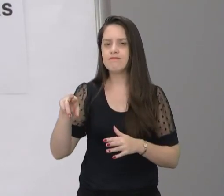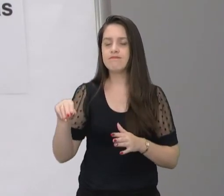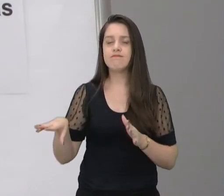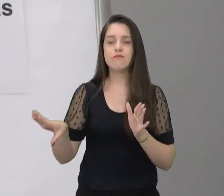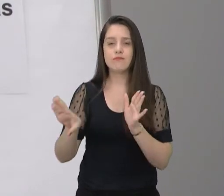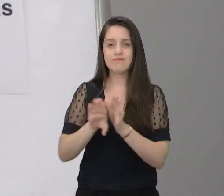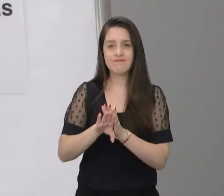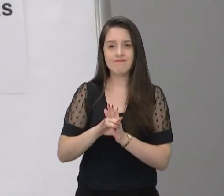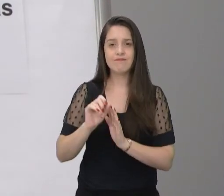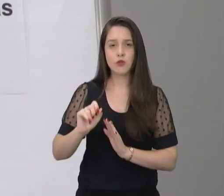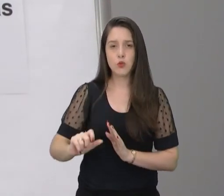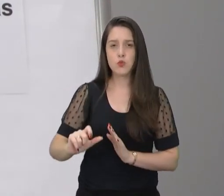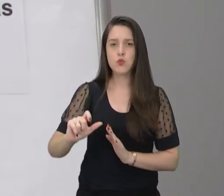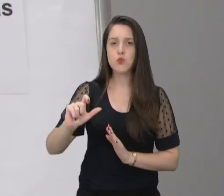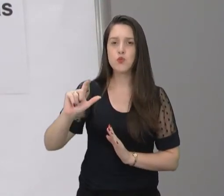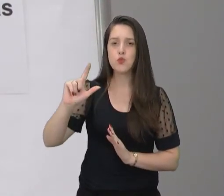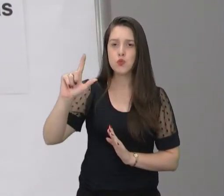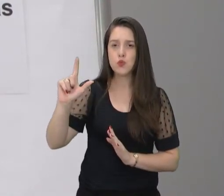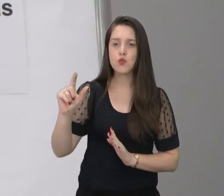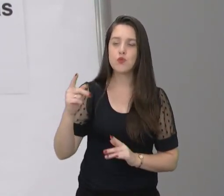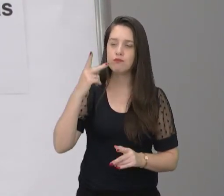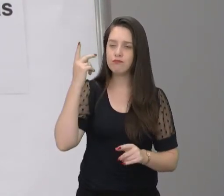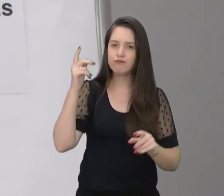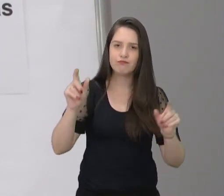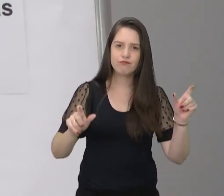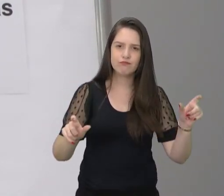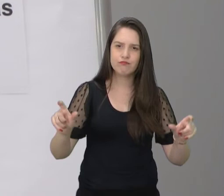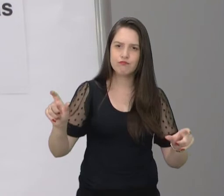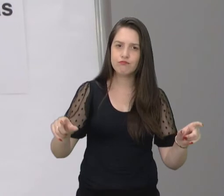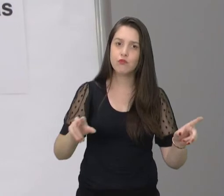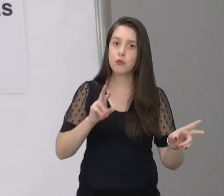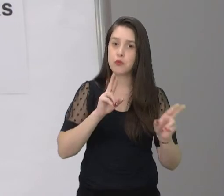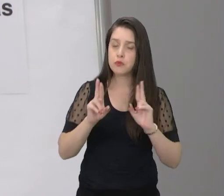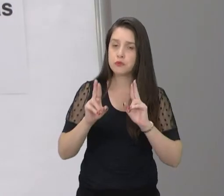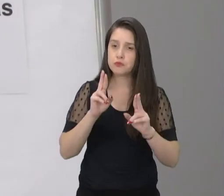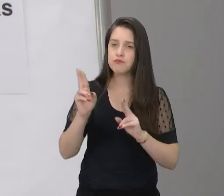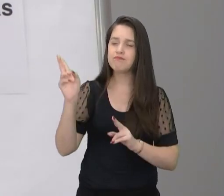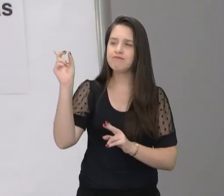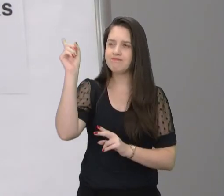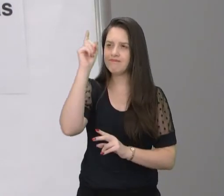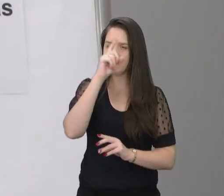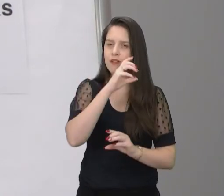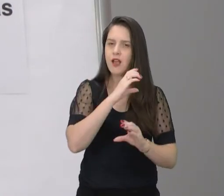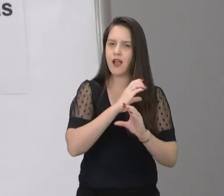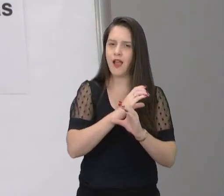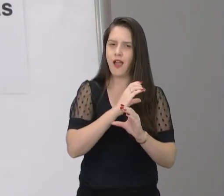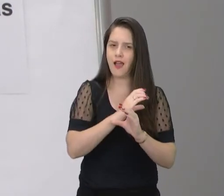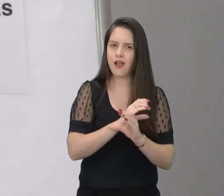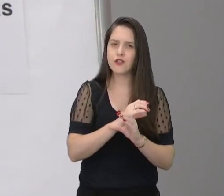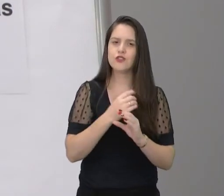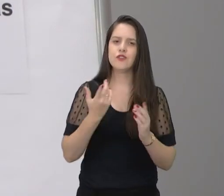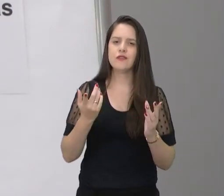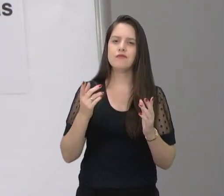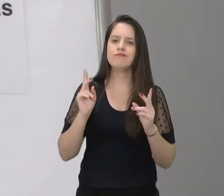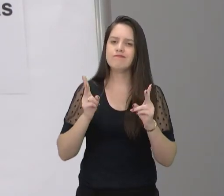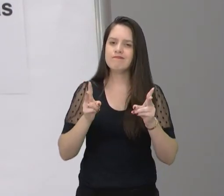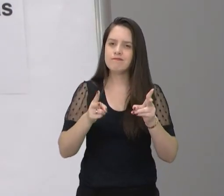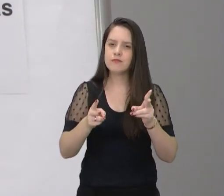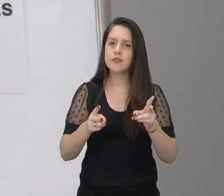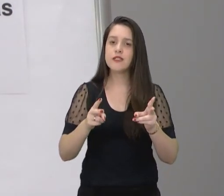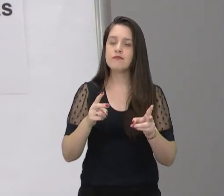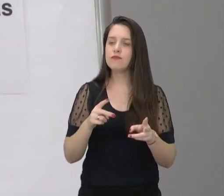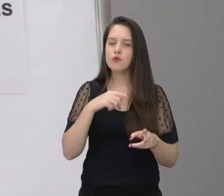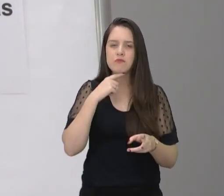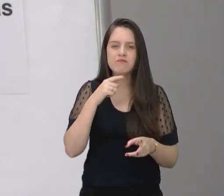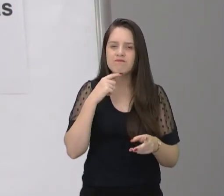alto índice de inadimplência com seus fornecedores, o que resultou em dificuldades de caixa e, consequentemente, a descapitalização